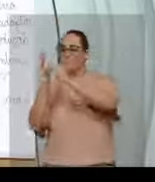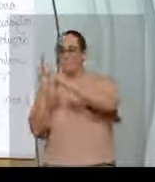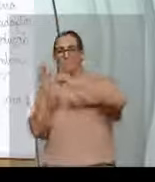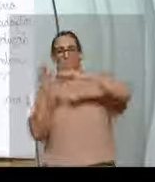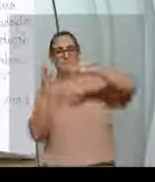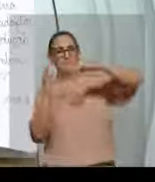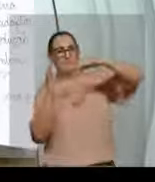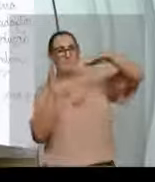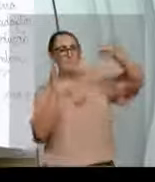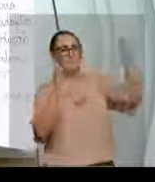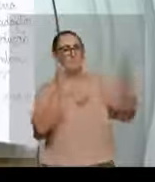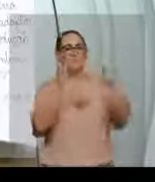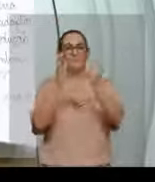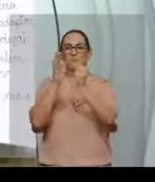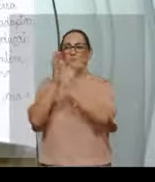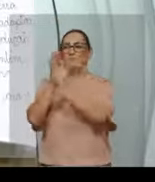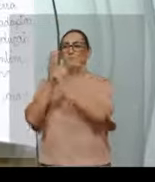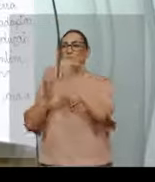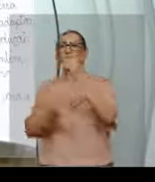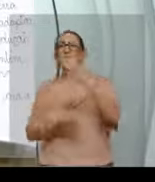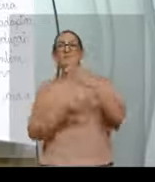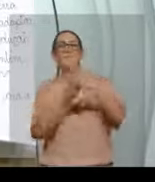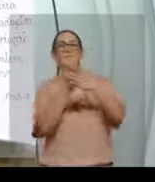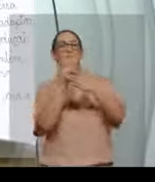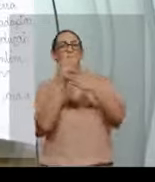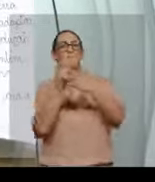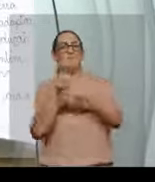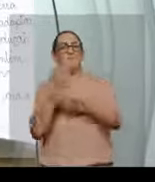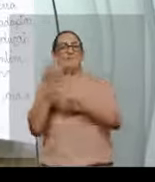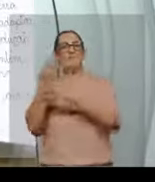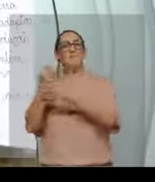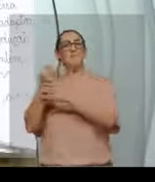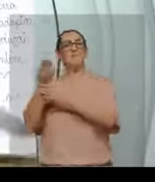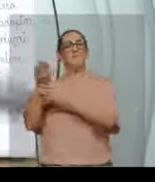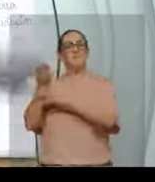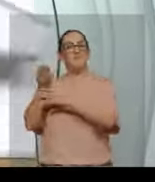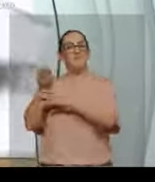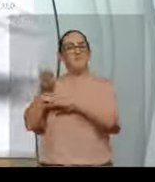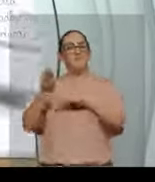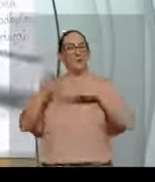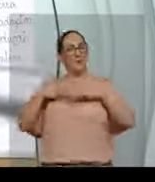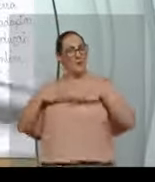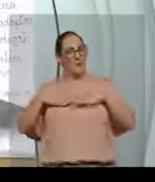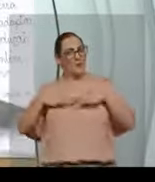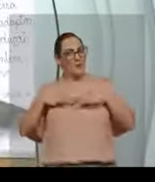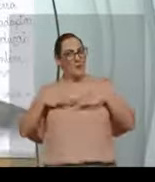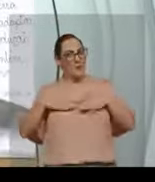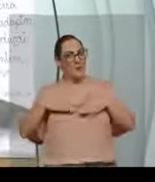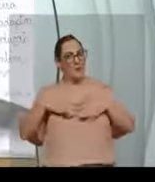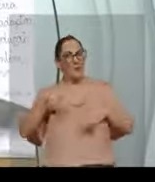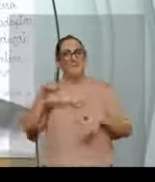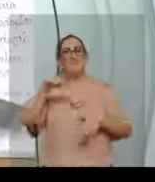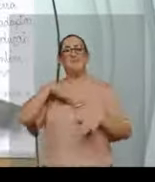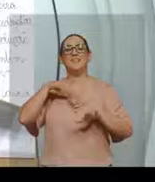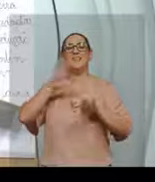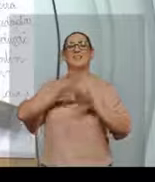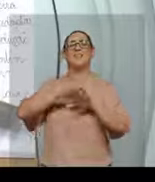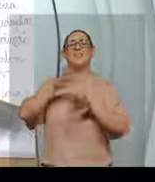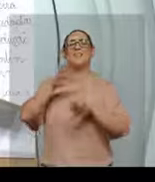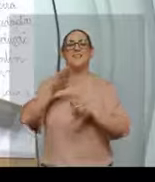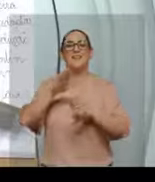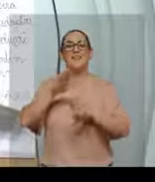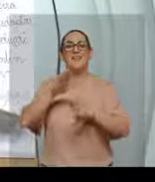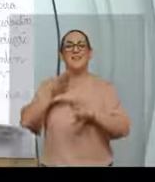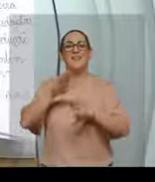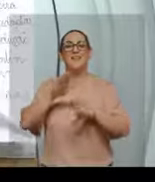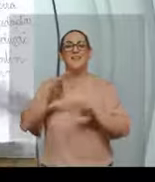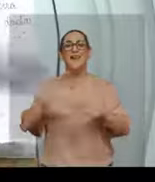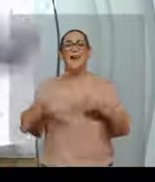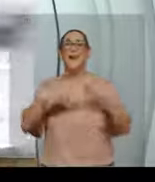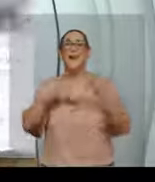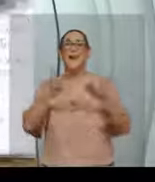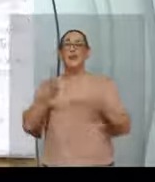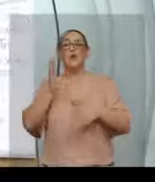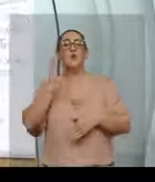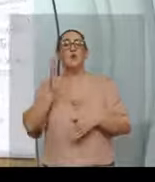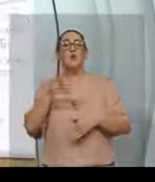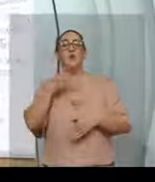a fecundação. Calma que tem mais. Então, aqui nós falamos